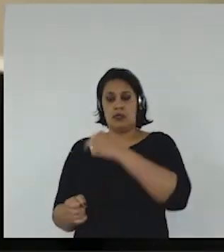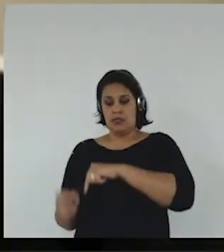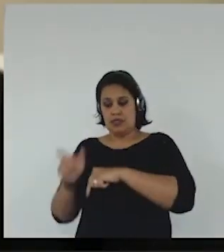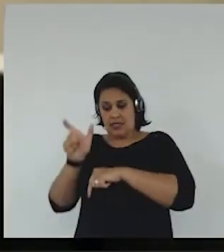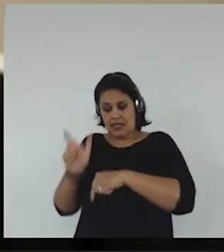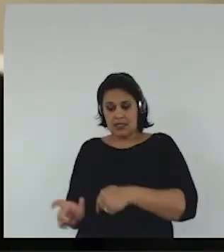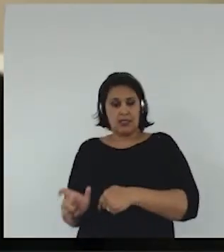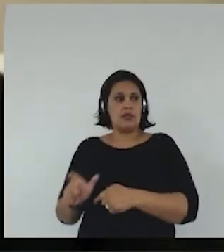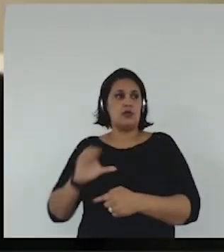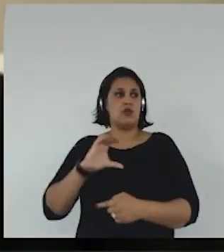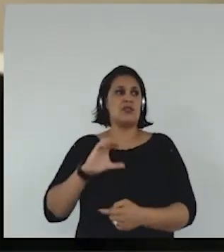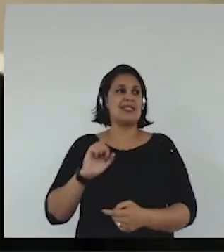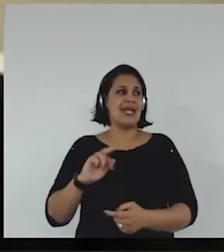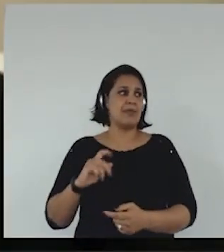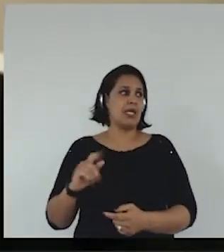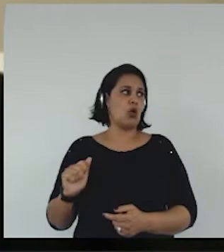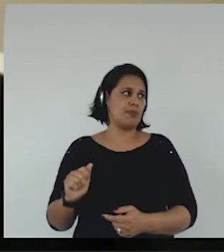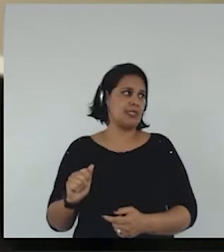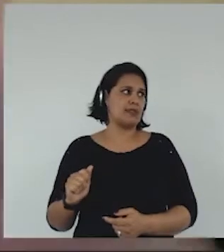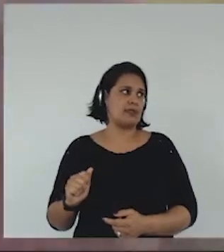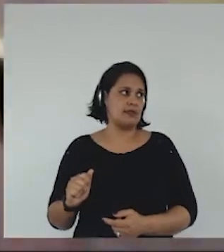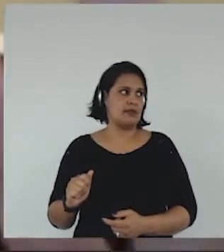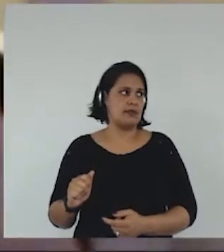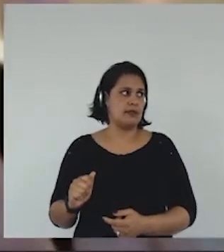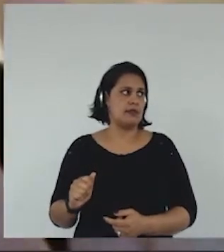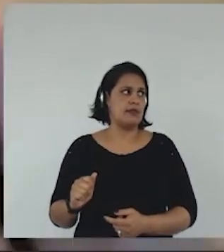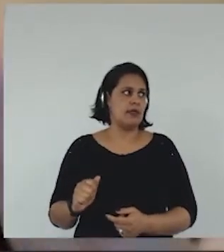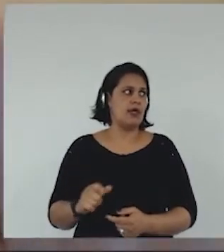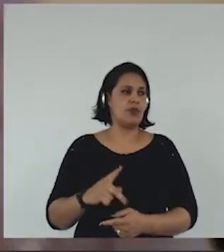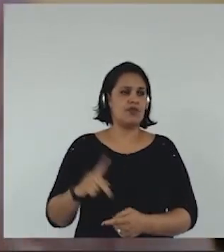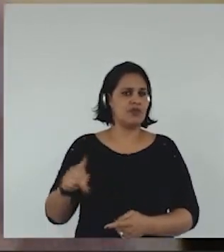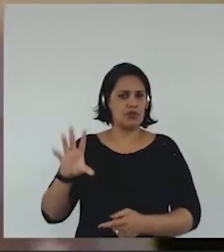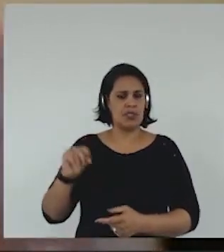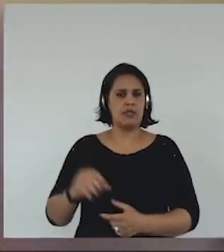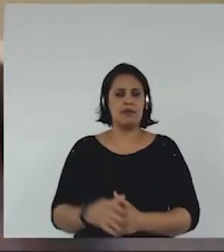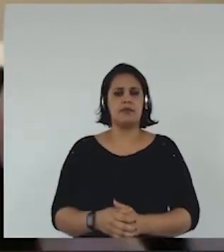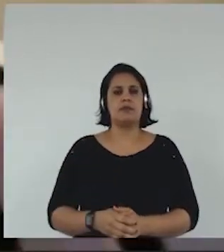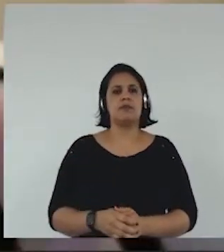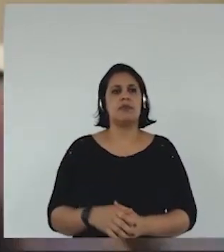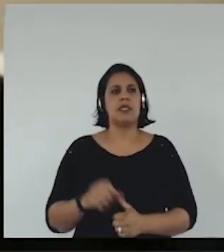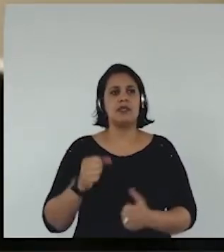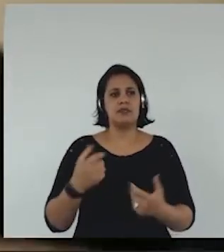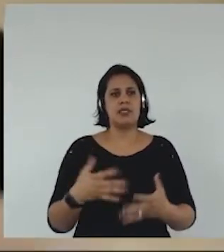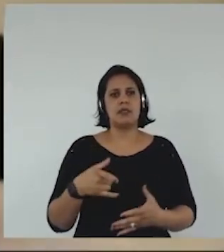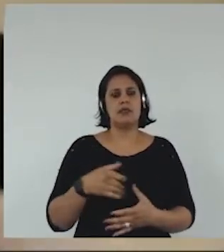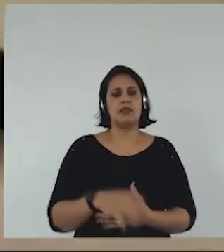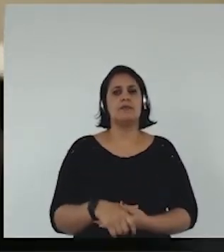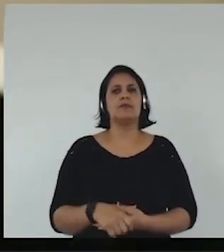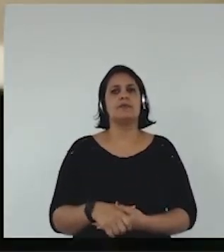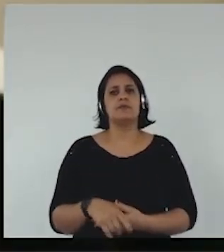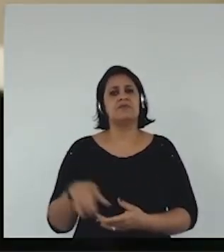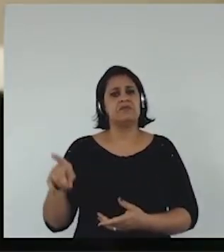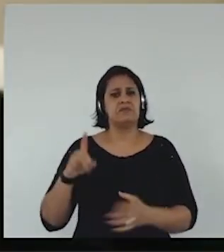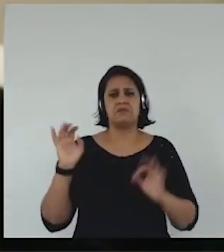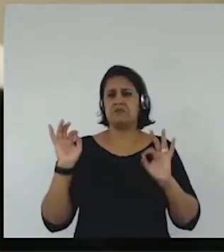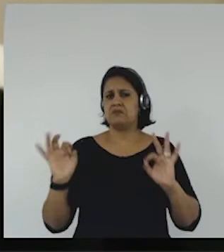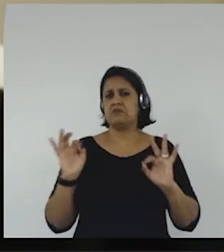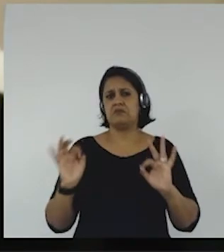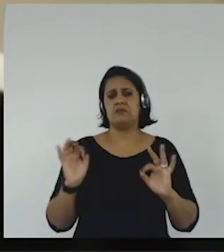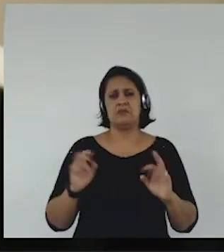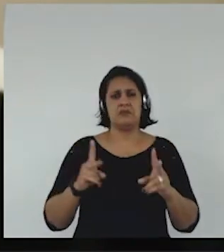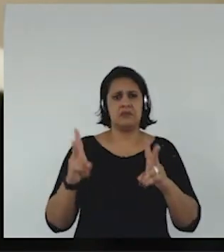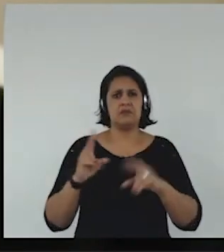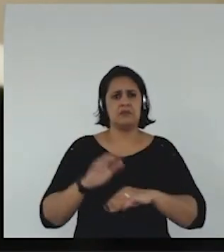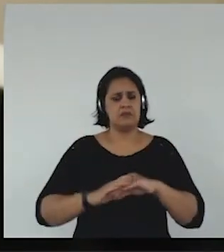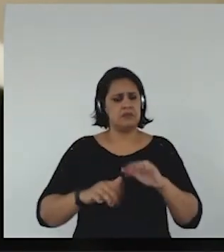Associação dos Advogados de Direito Imobiliário do Rio de Janeiro, única em sua vocação e magnífica na sua